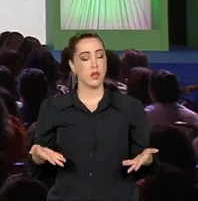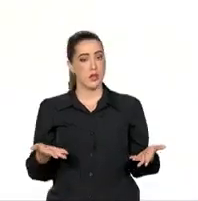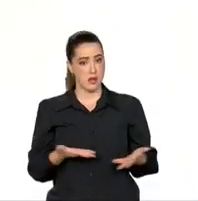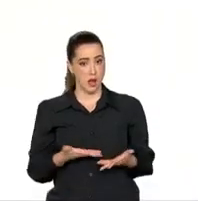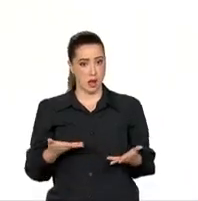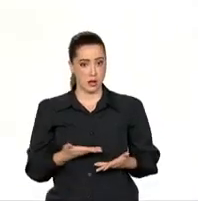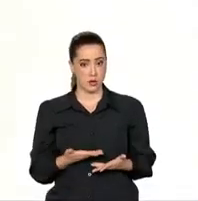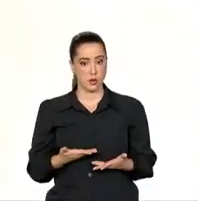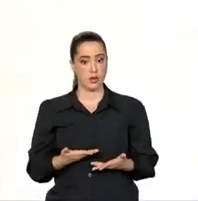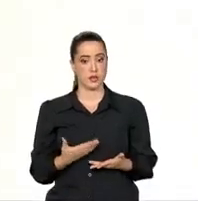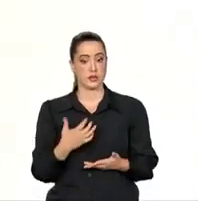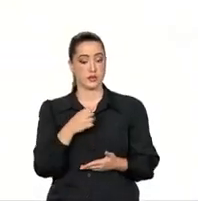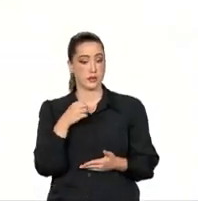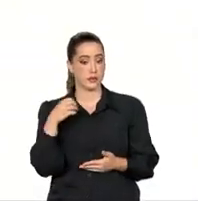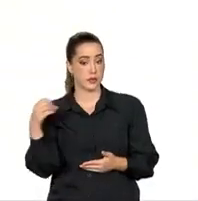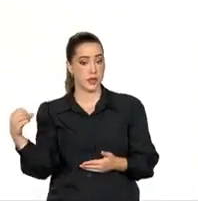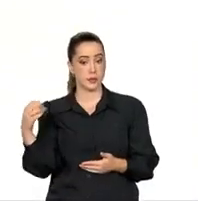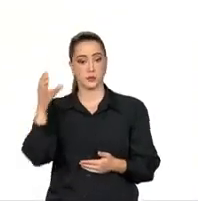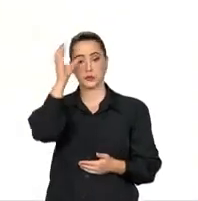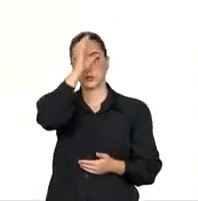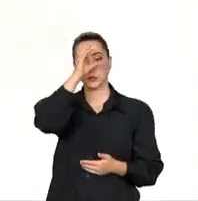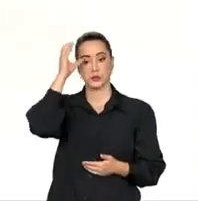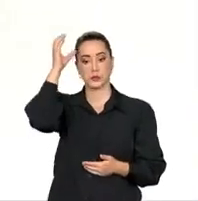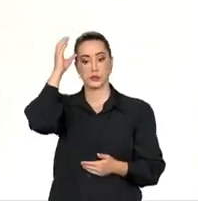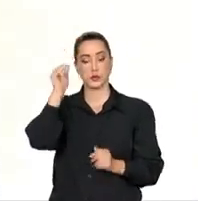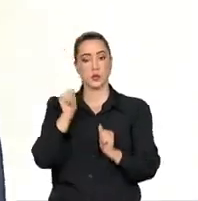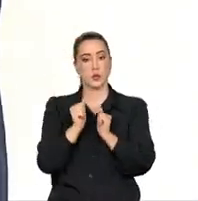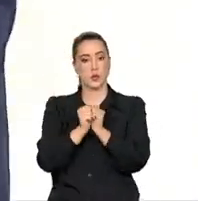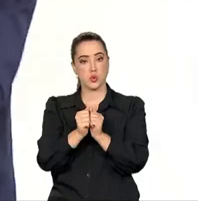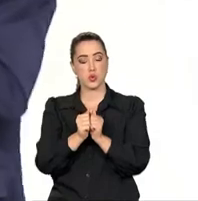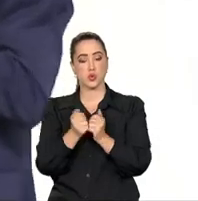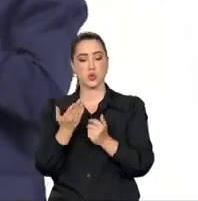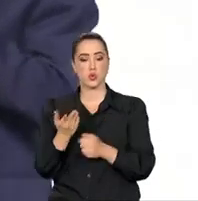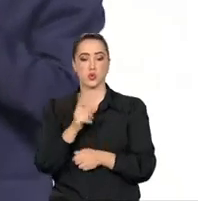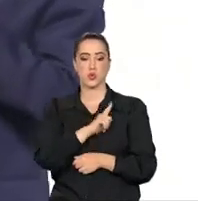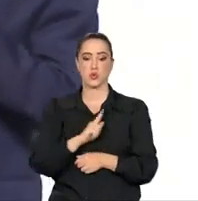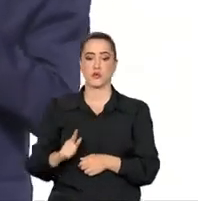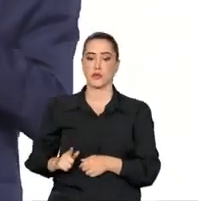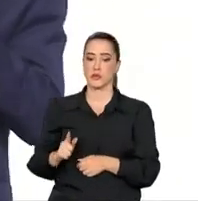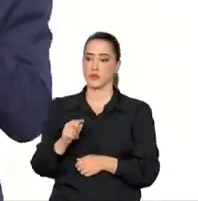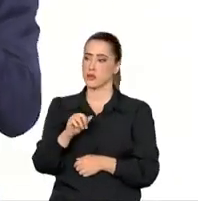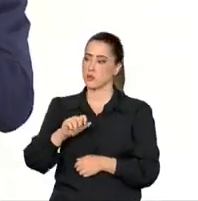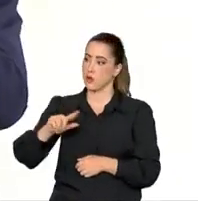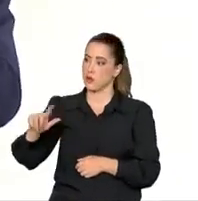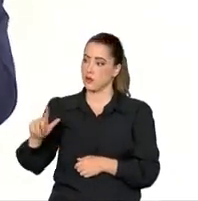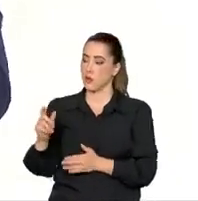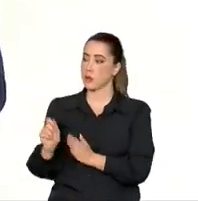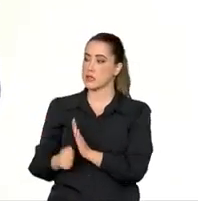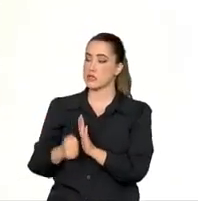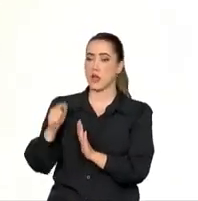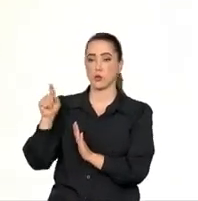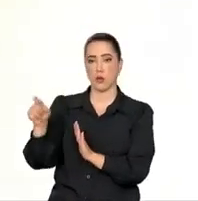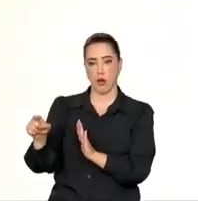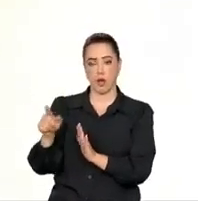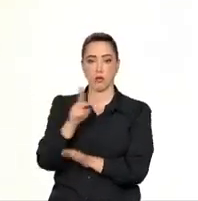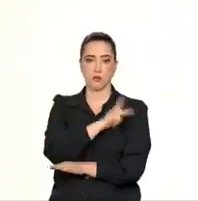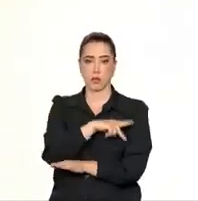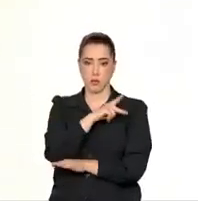na ida do Camilo, essa pactuação com o governador Rafael, onde foi assinado lá o